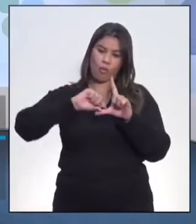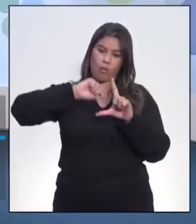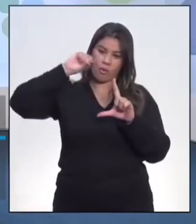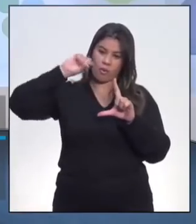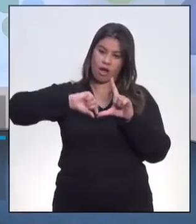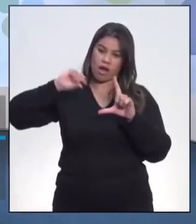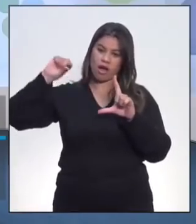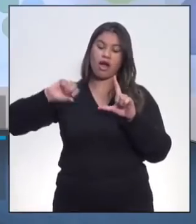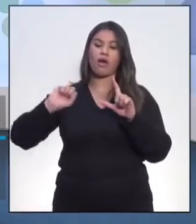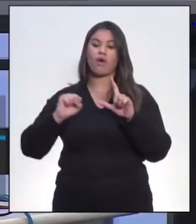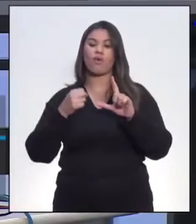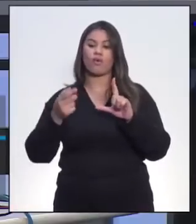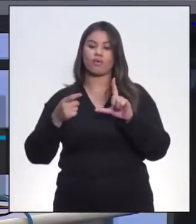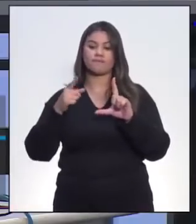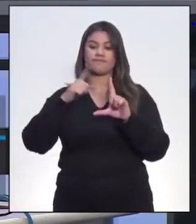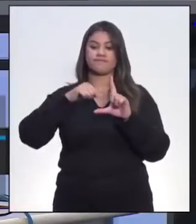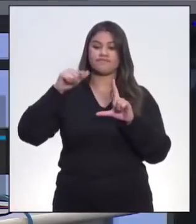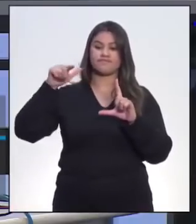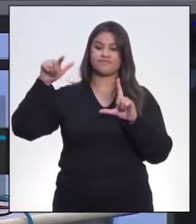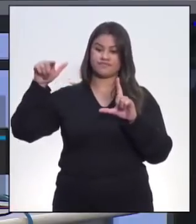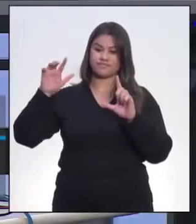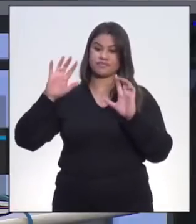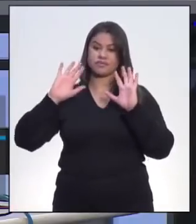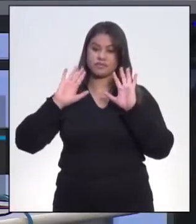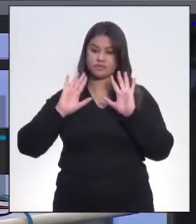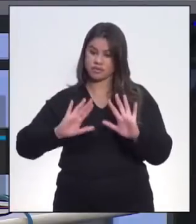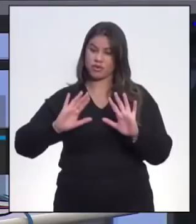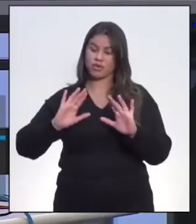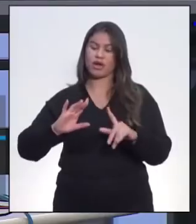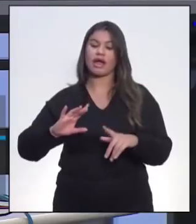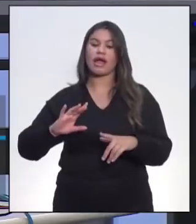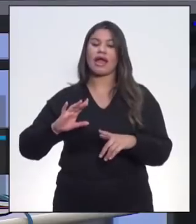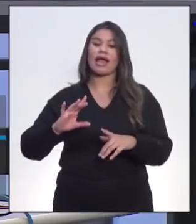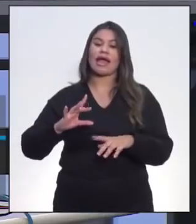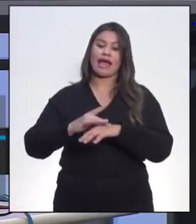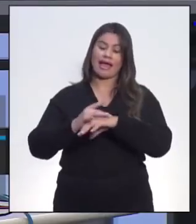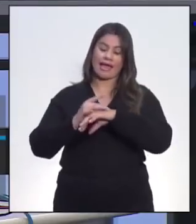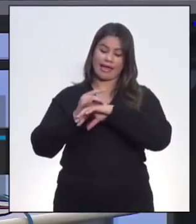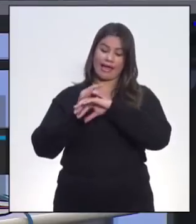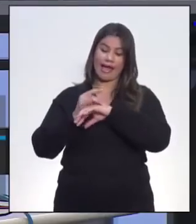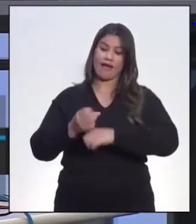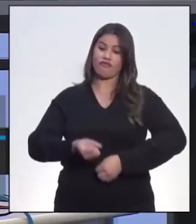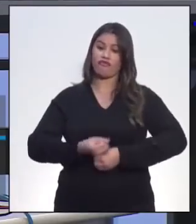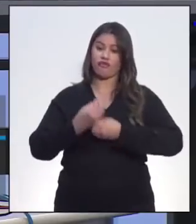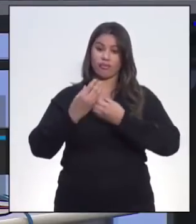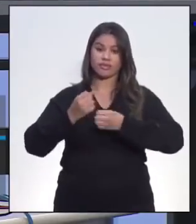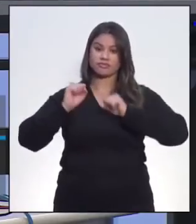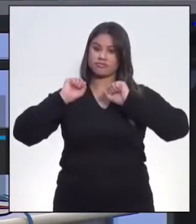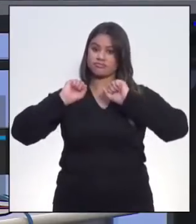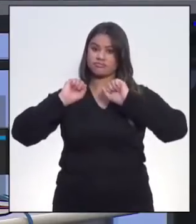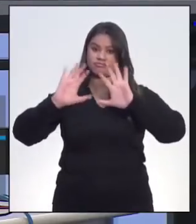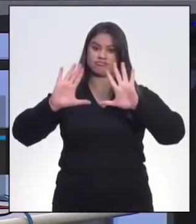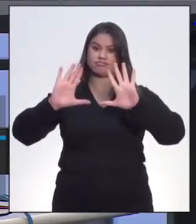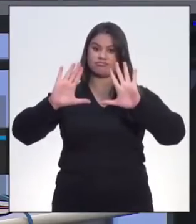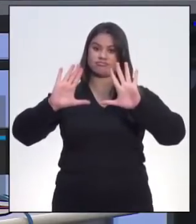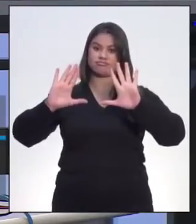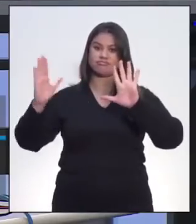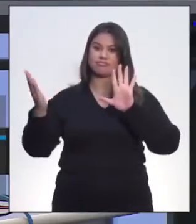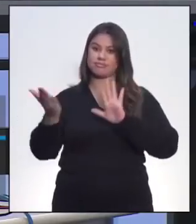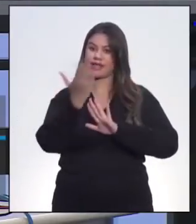né, a informação da carne mais consumida, ela é explícita, né, Alessandra? Está lá, se a gente for voltar